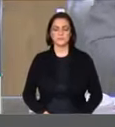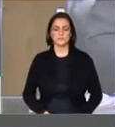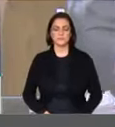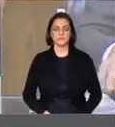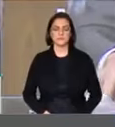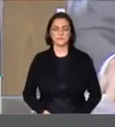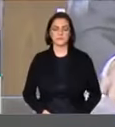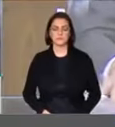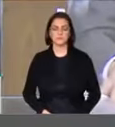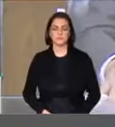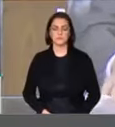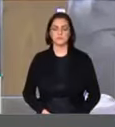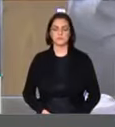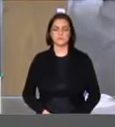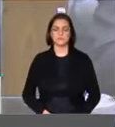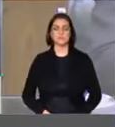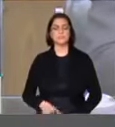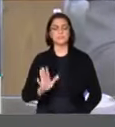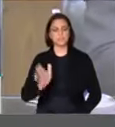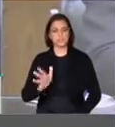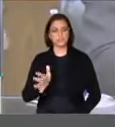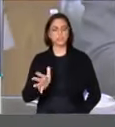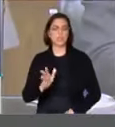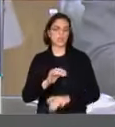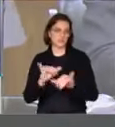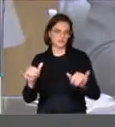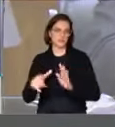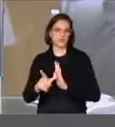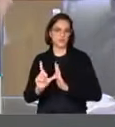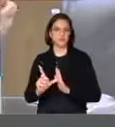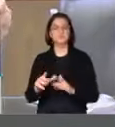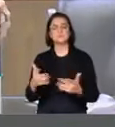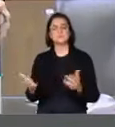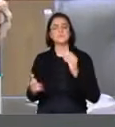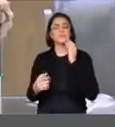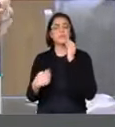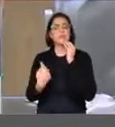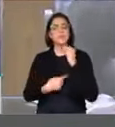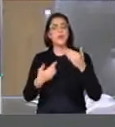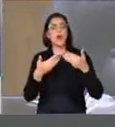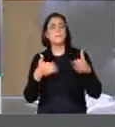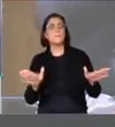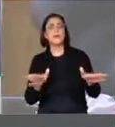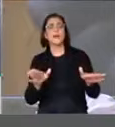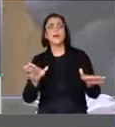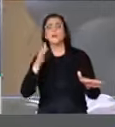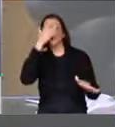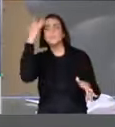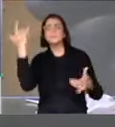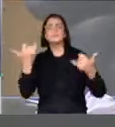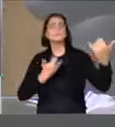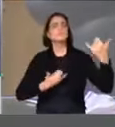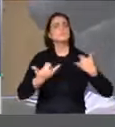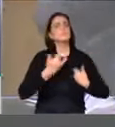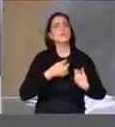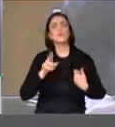nós abrimos um edital e as pessoas foram indicando, e as pessoas que...